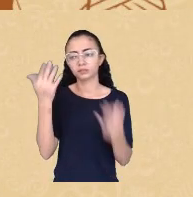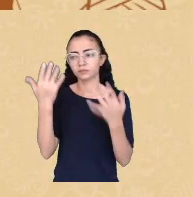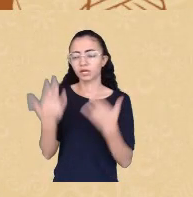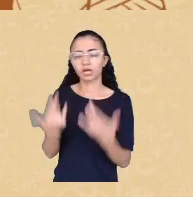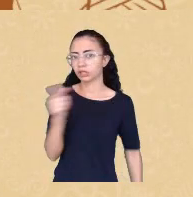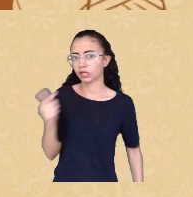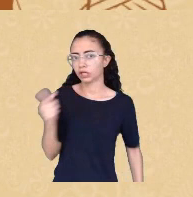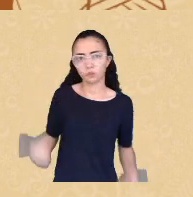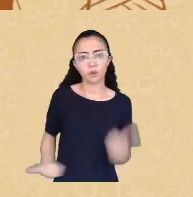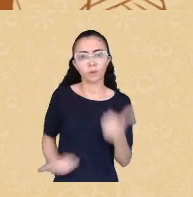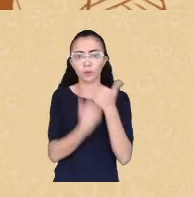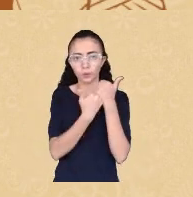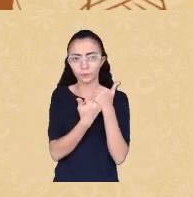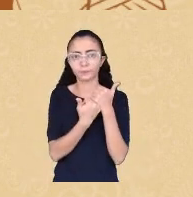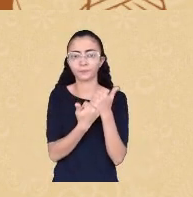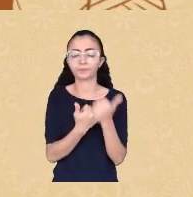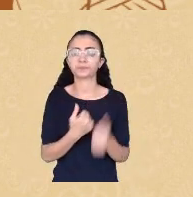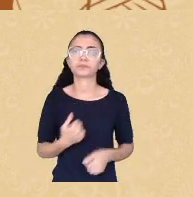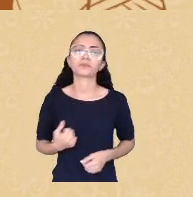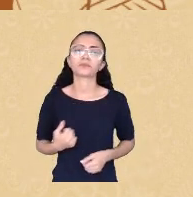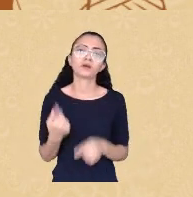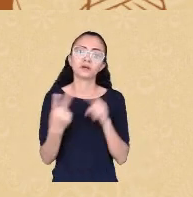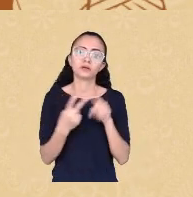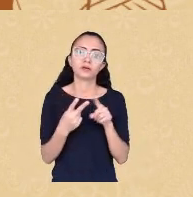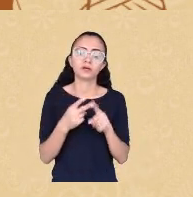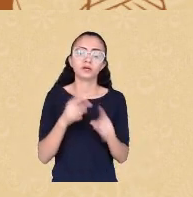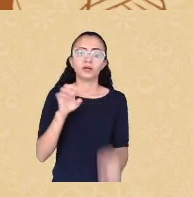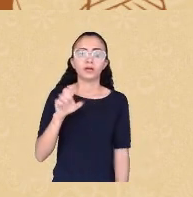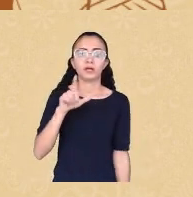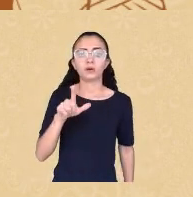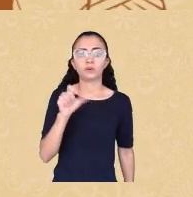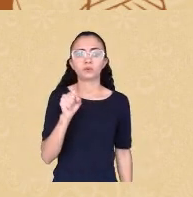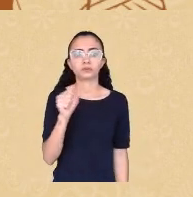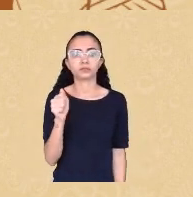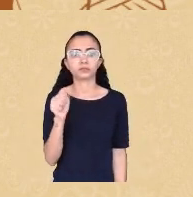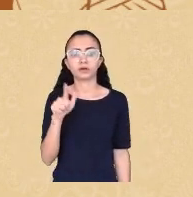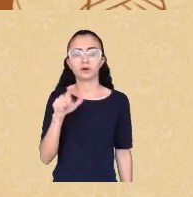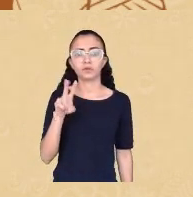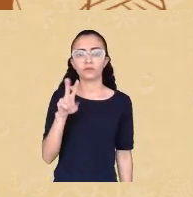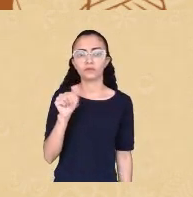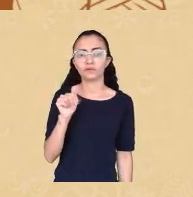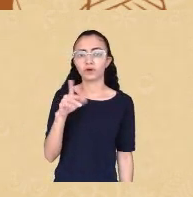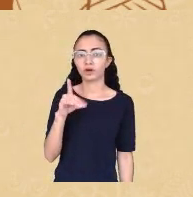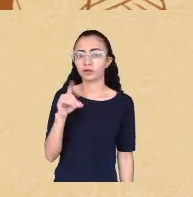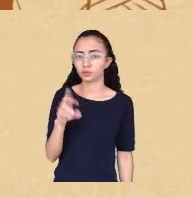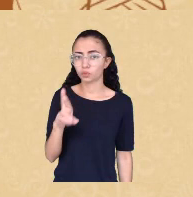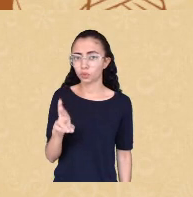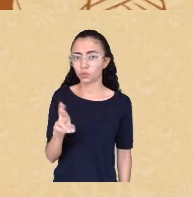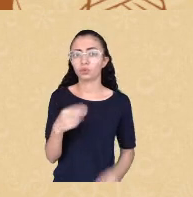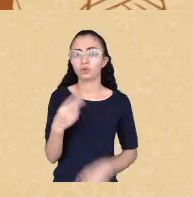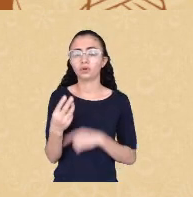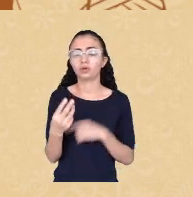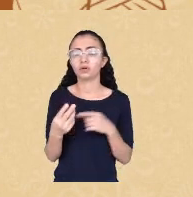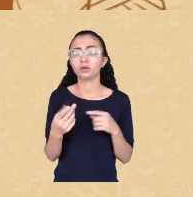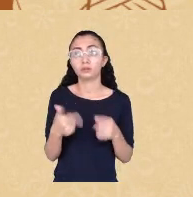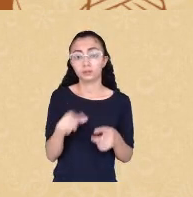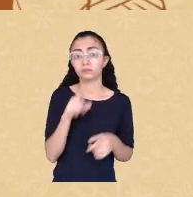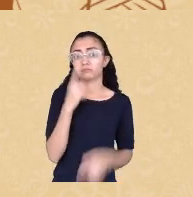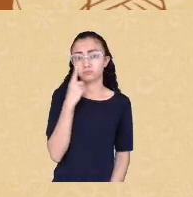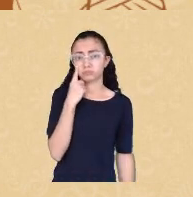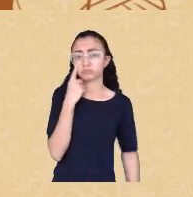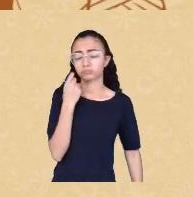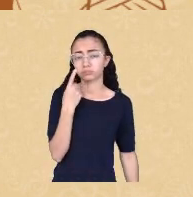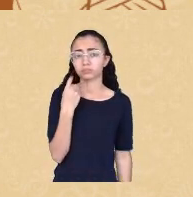Seguidos aí de El Salvador, e já, eu acho que isso é interessante, na verdade, né,